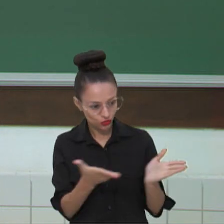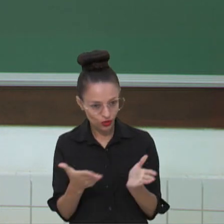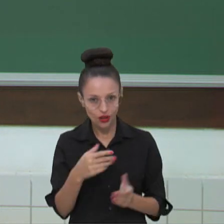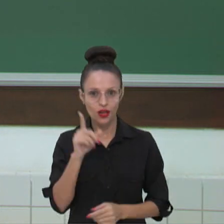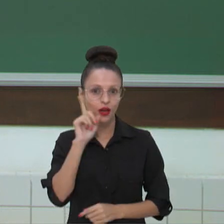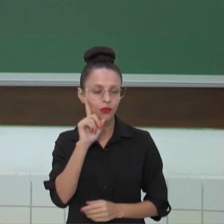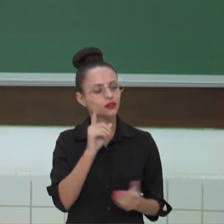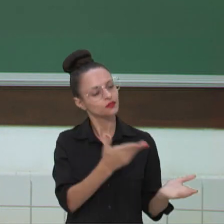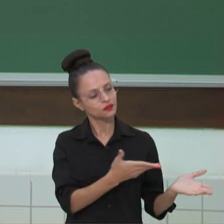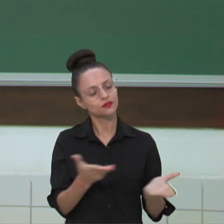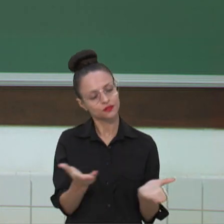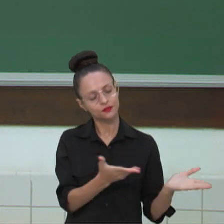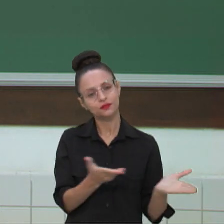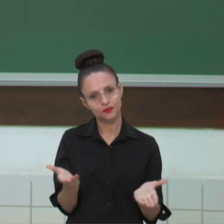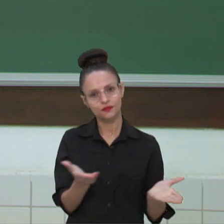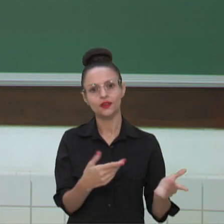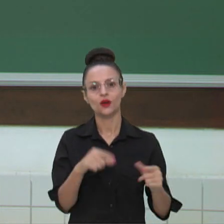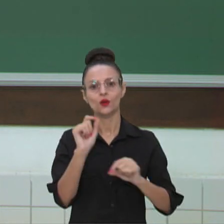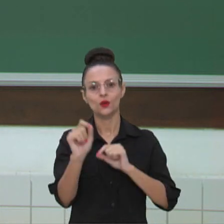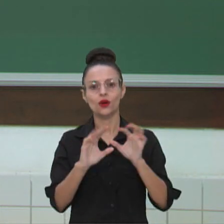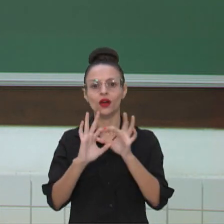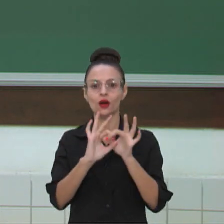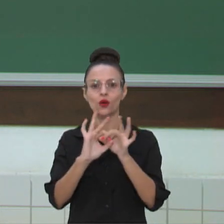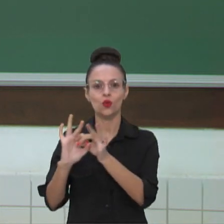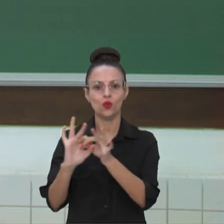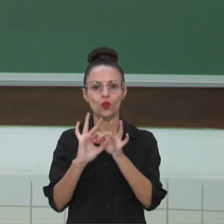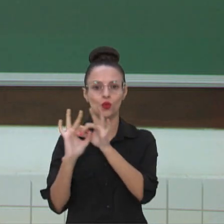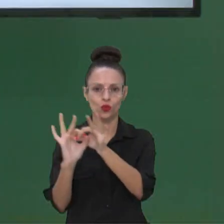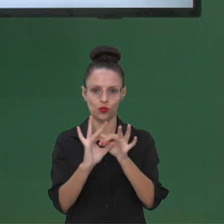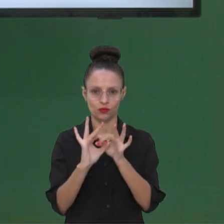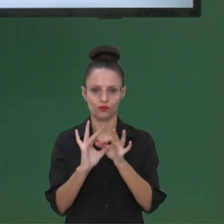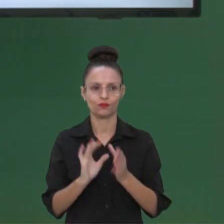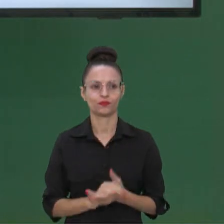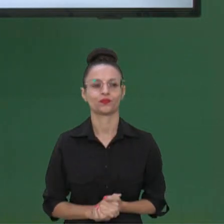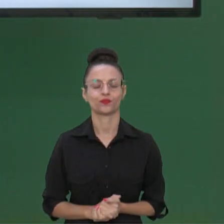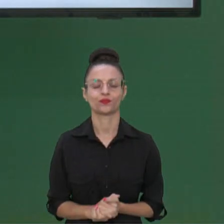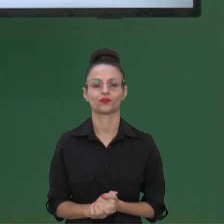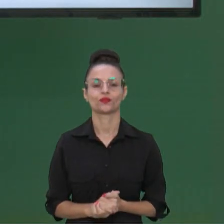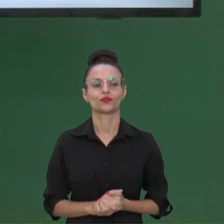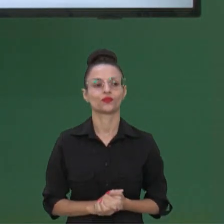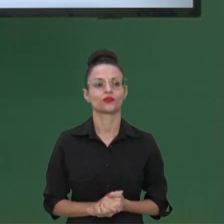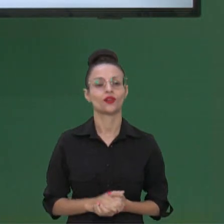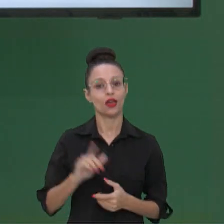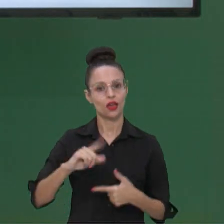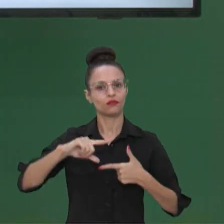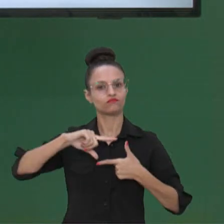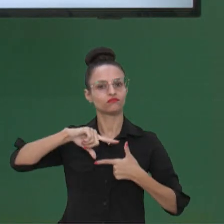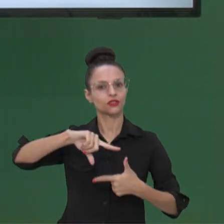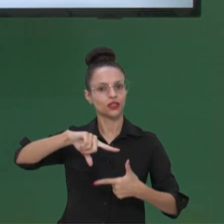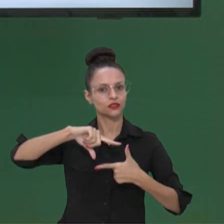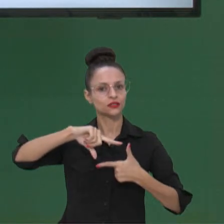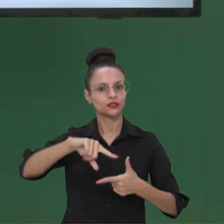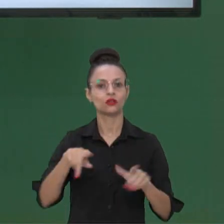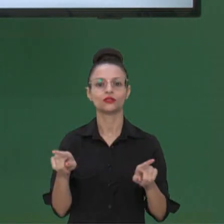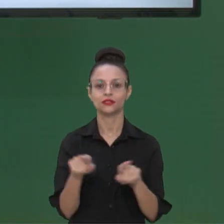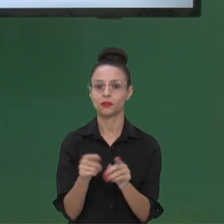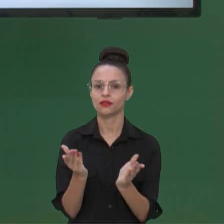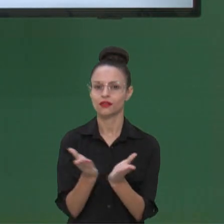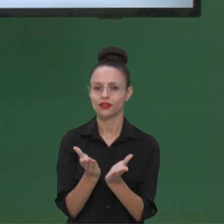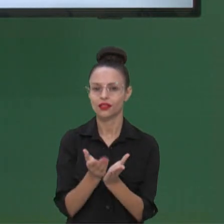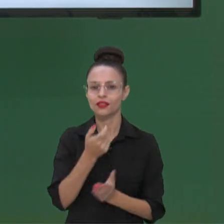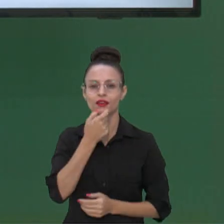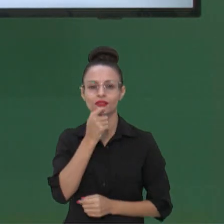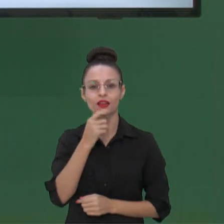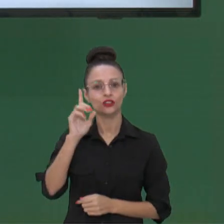tem essa imagem então de união entre eles. Já era então uma tradição anglicana também o Dia de Ação